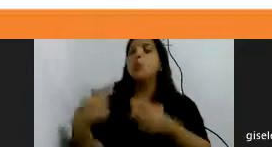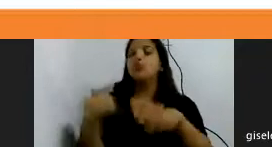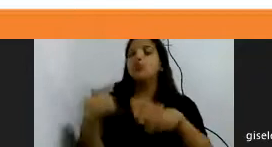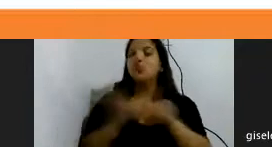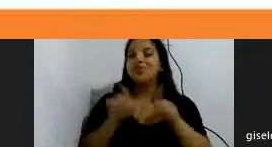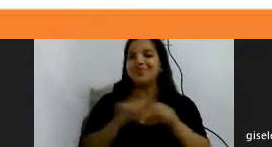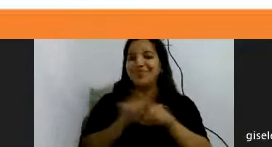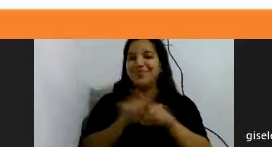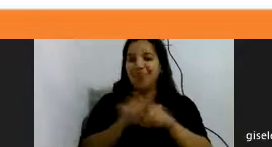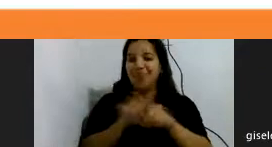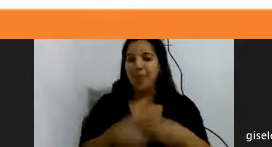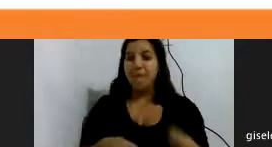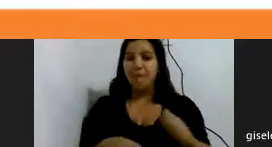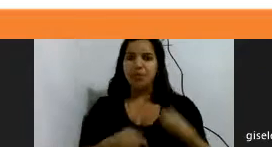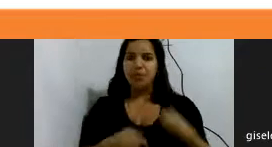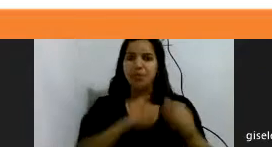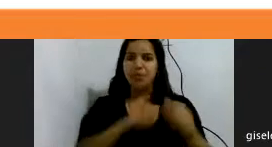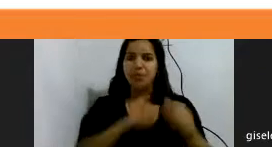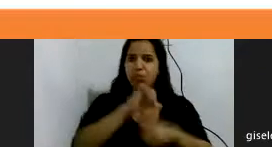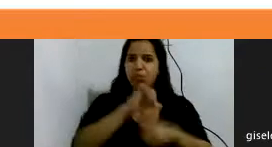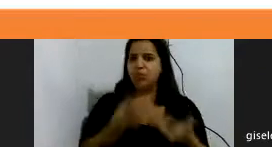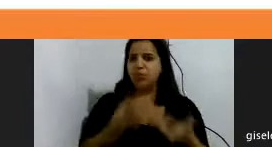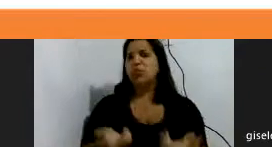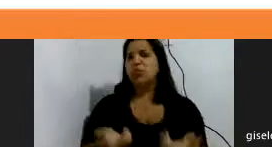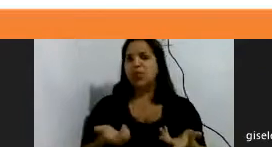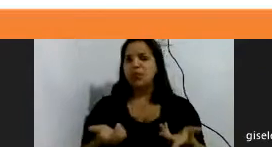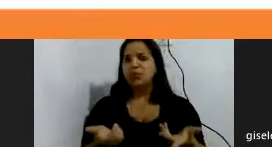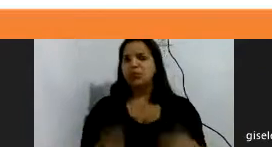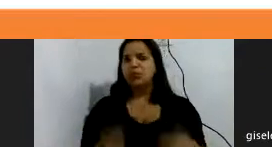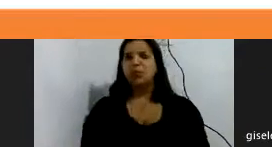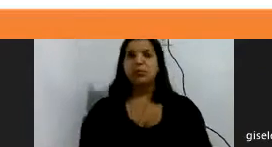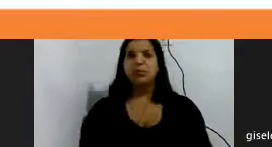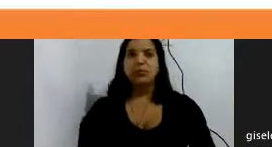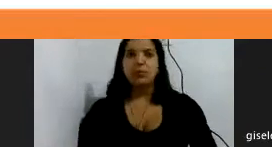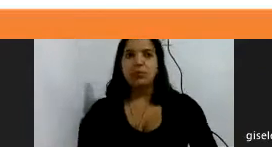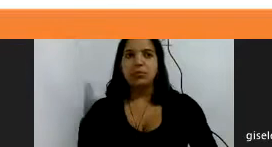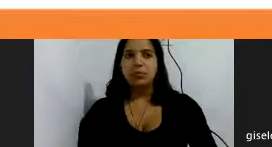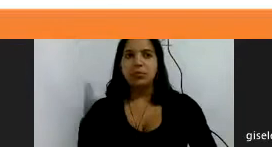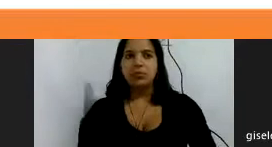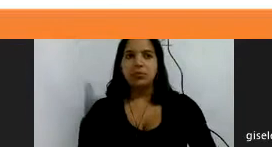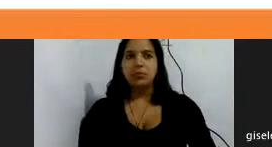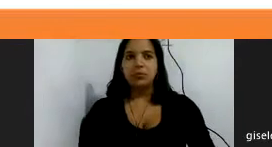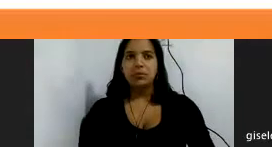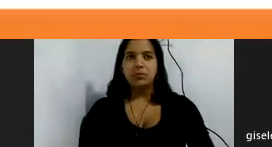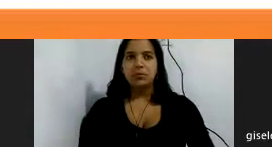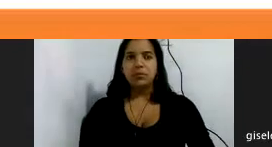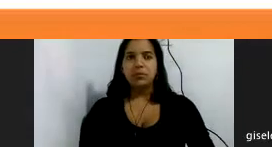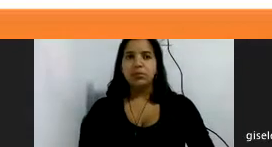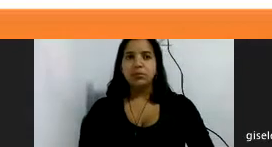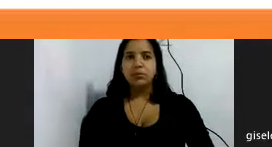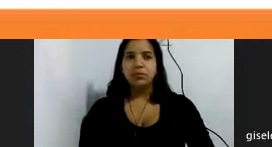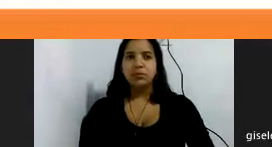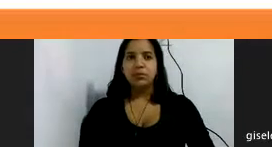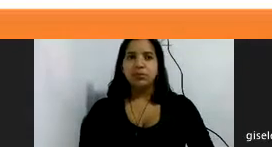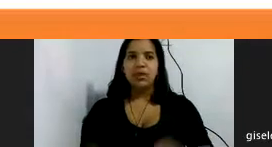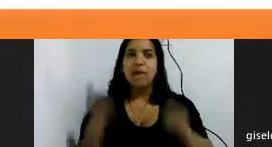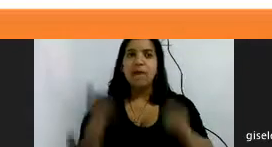interferindo e provocando uma reação transfusional grave. Então, foi